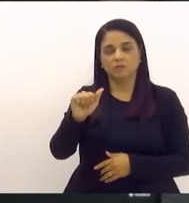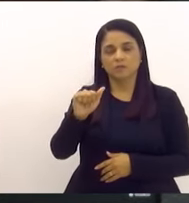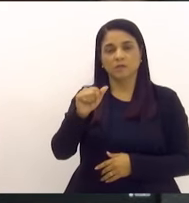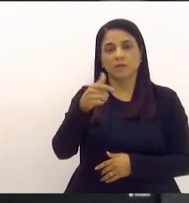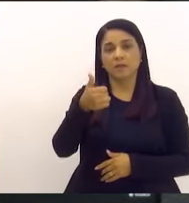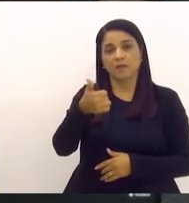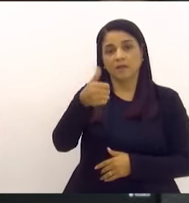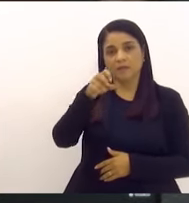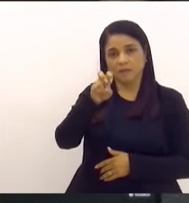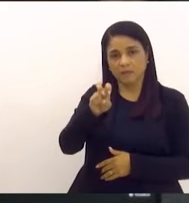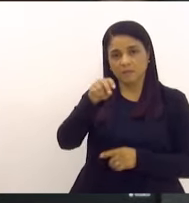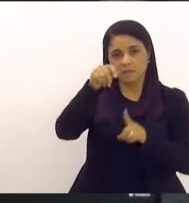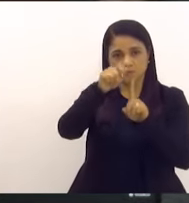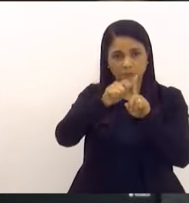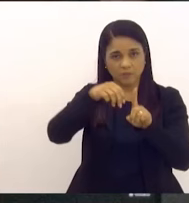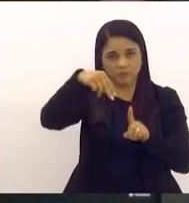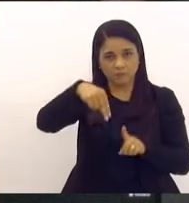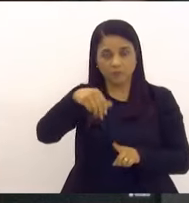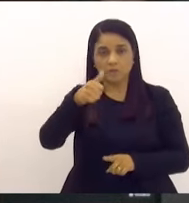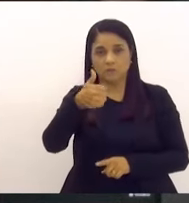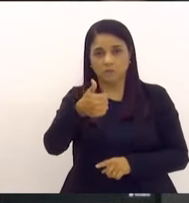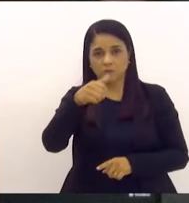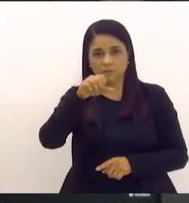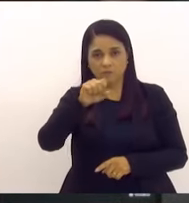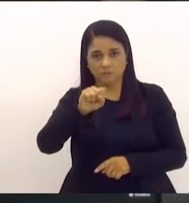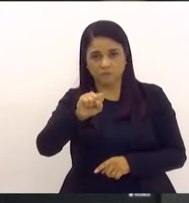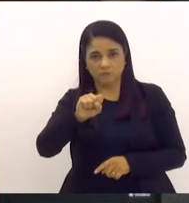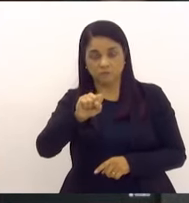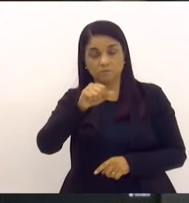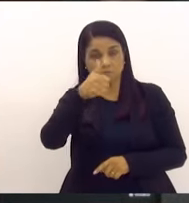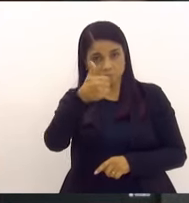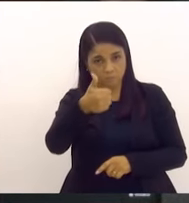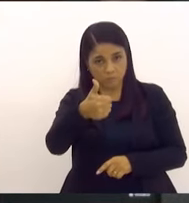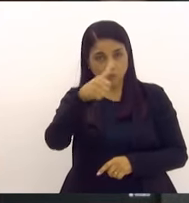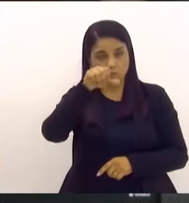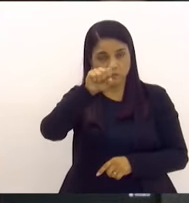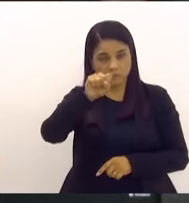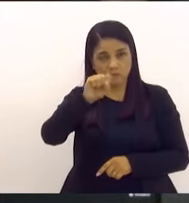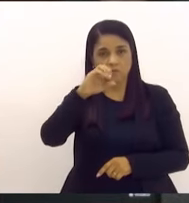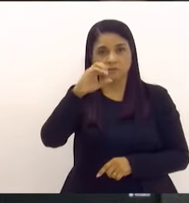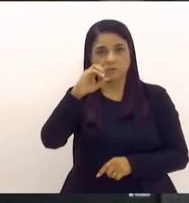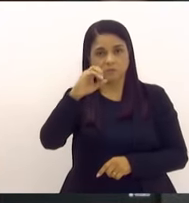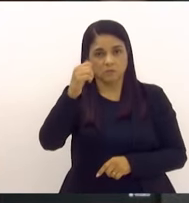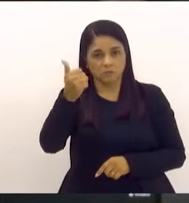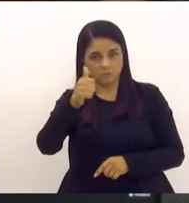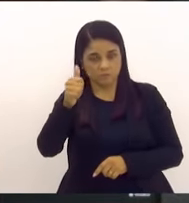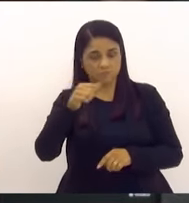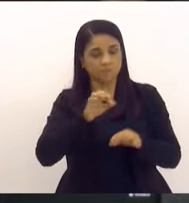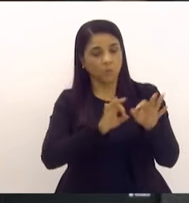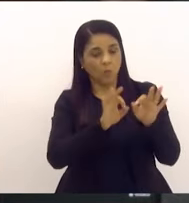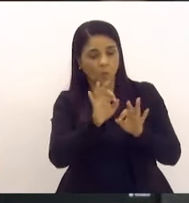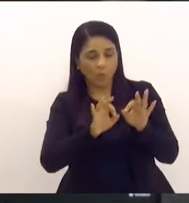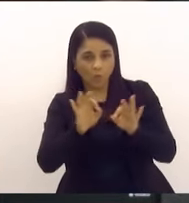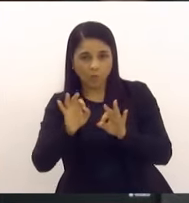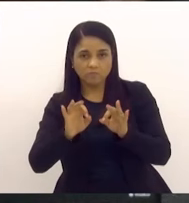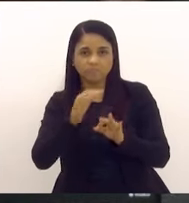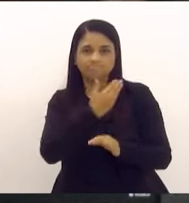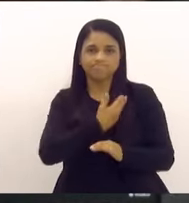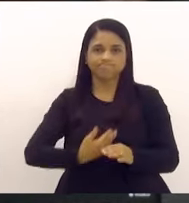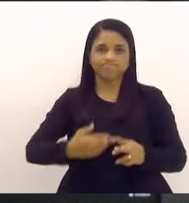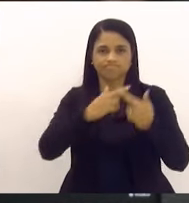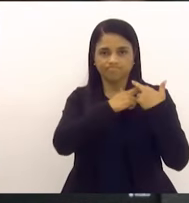115 anos, e é de responsabilidade do poder público ajudar a organizar aquela semana. Lá está a primeira